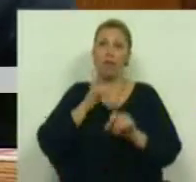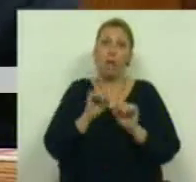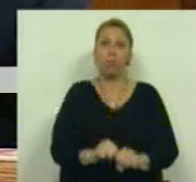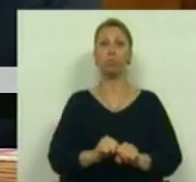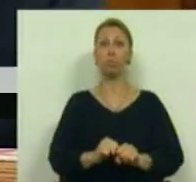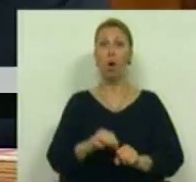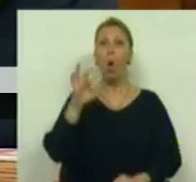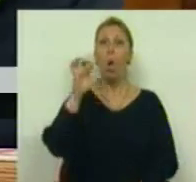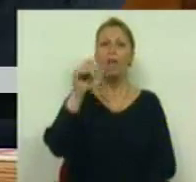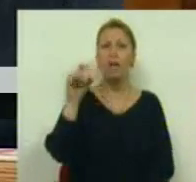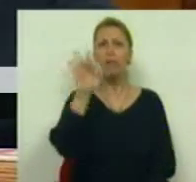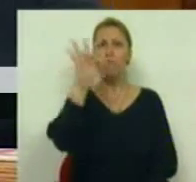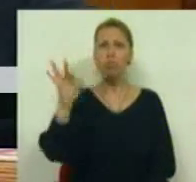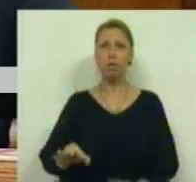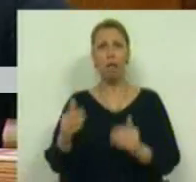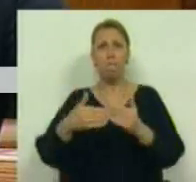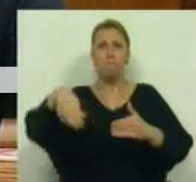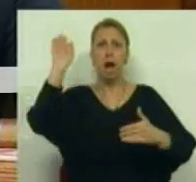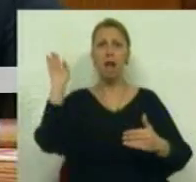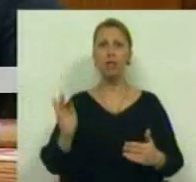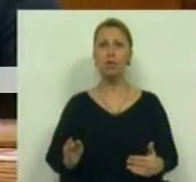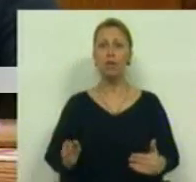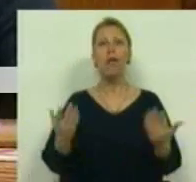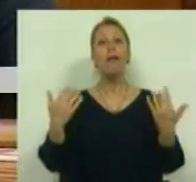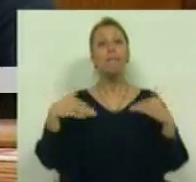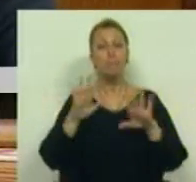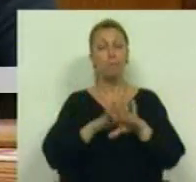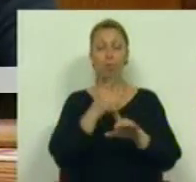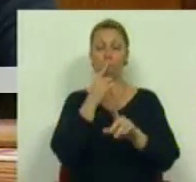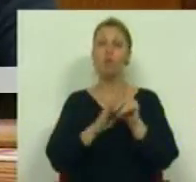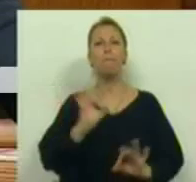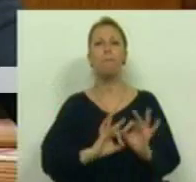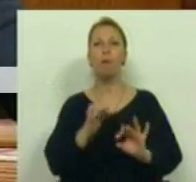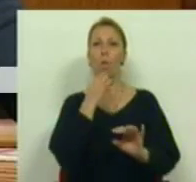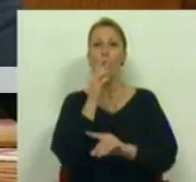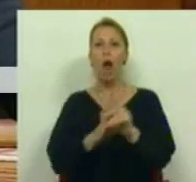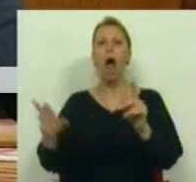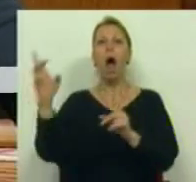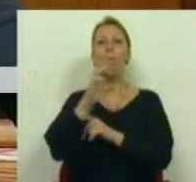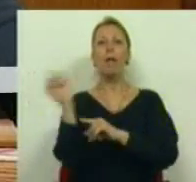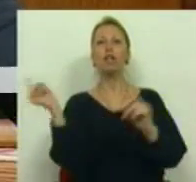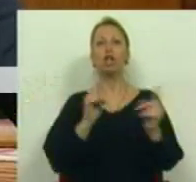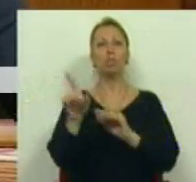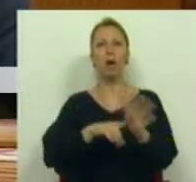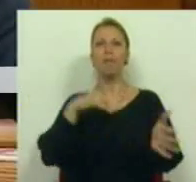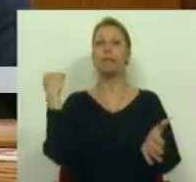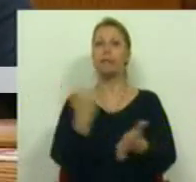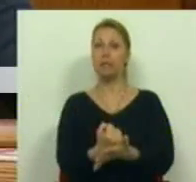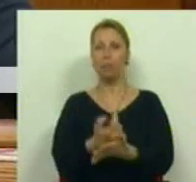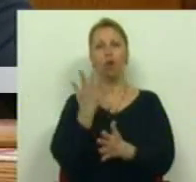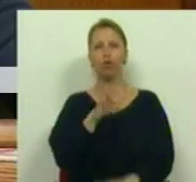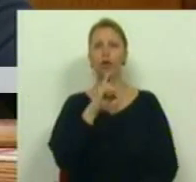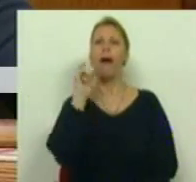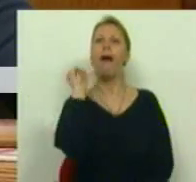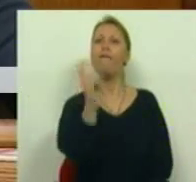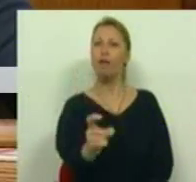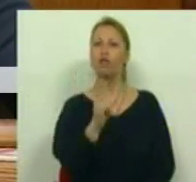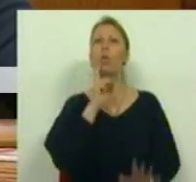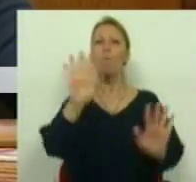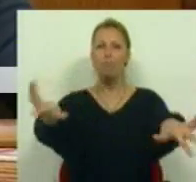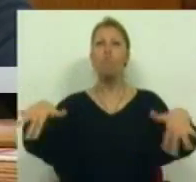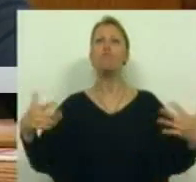ponta? É suposto o quê? As crianças saírem em bando da escola e irem a correr para o autocarro, aproveitar as horas